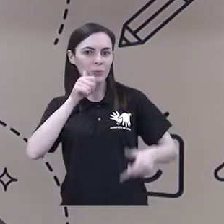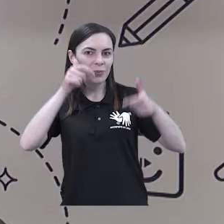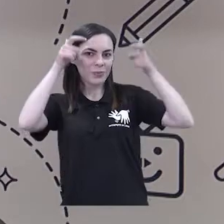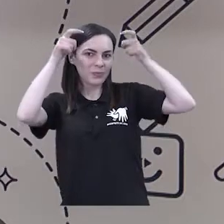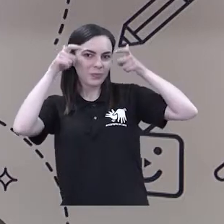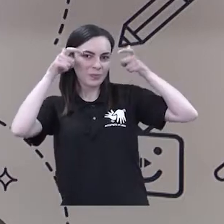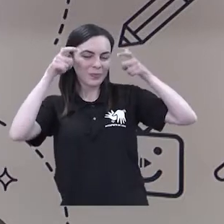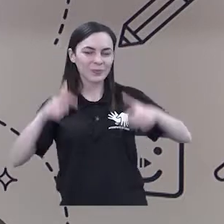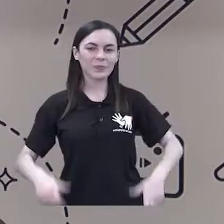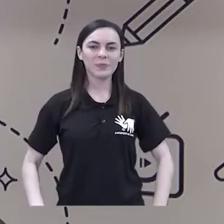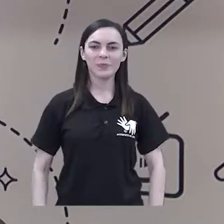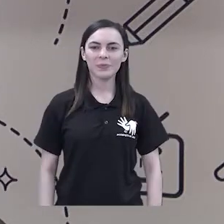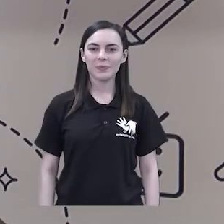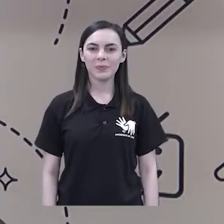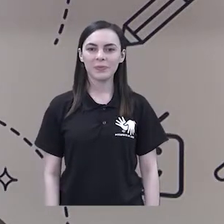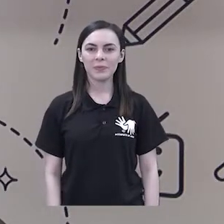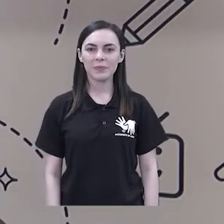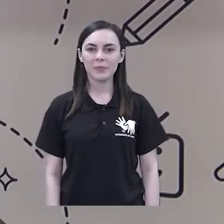uma princesa?